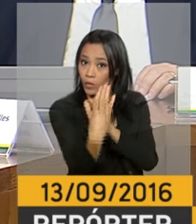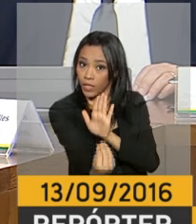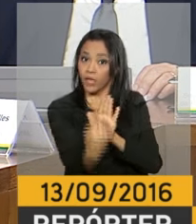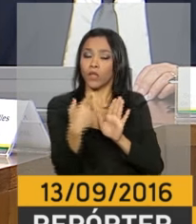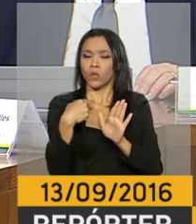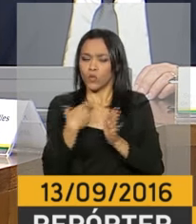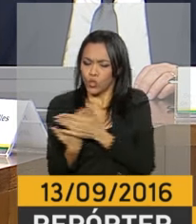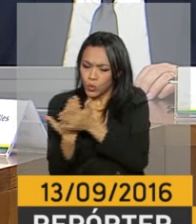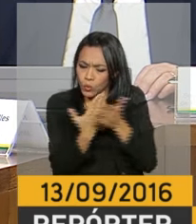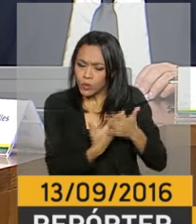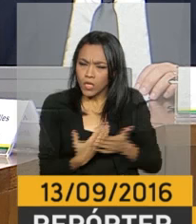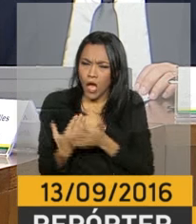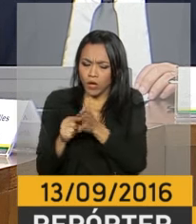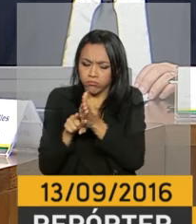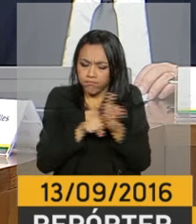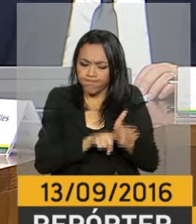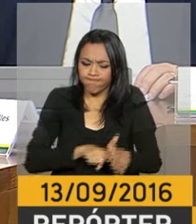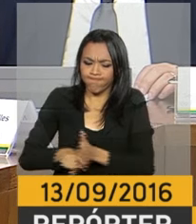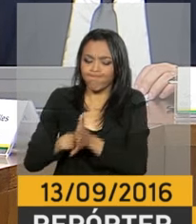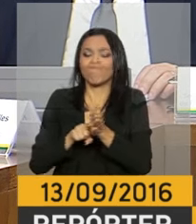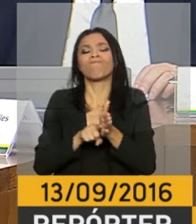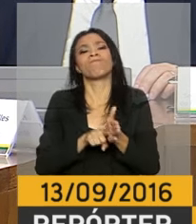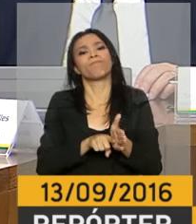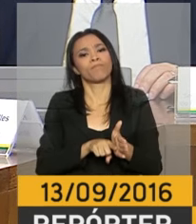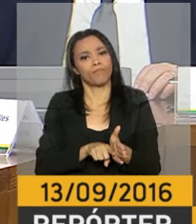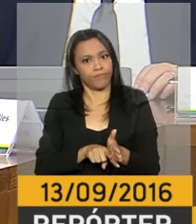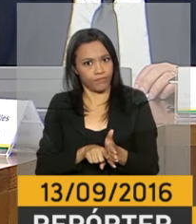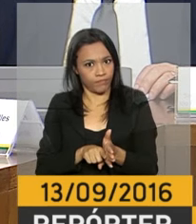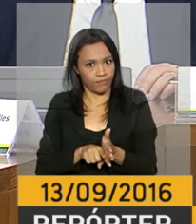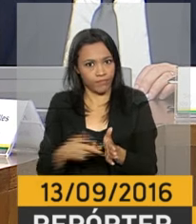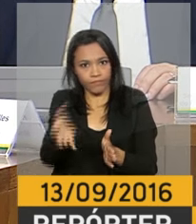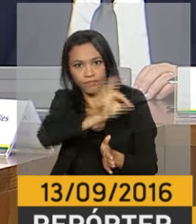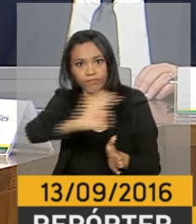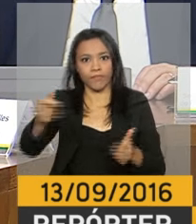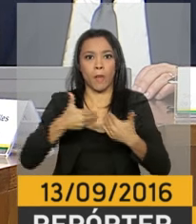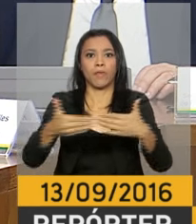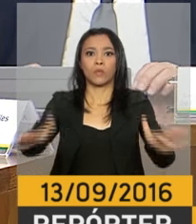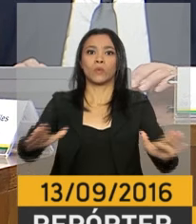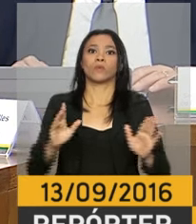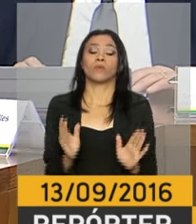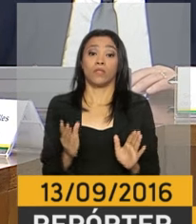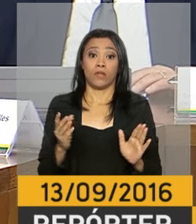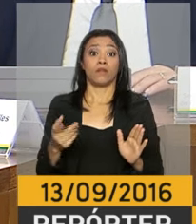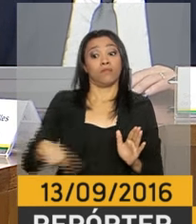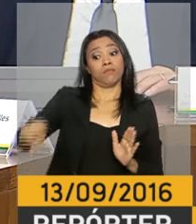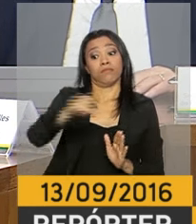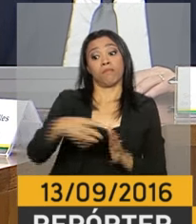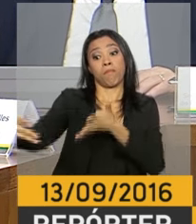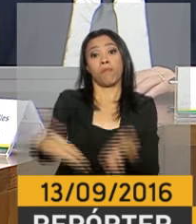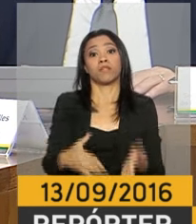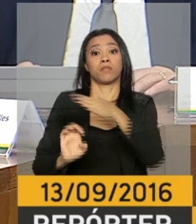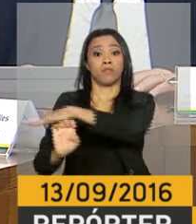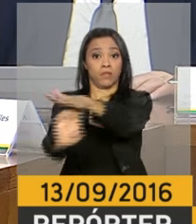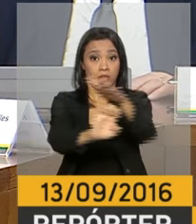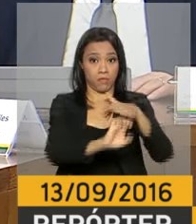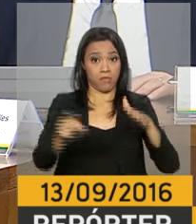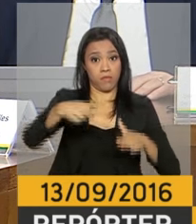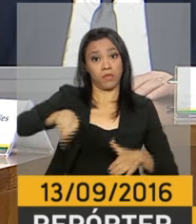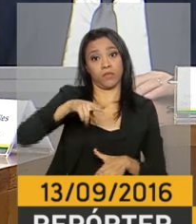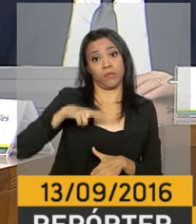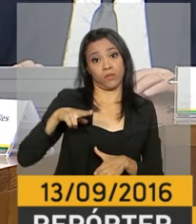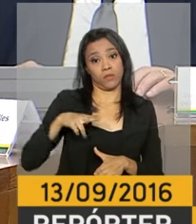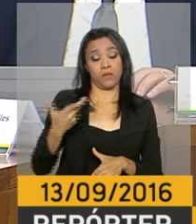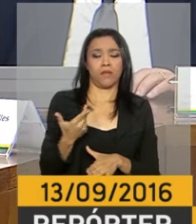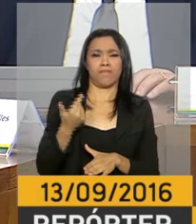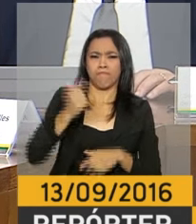conducentes exatamente a uma abertura extraordinária para a iniciativa privada porque vamos cada